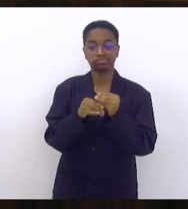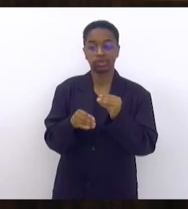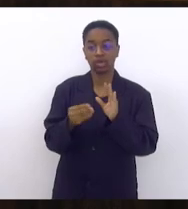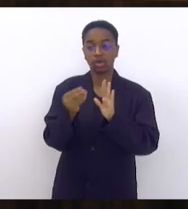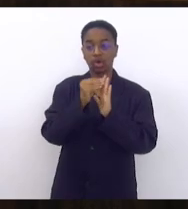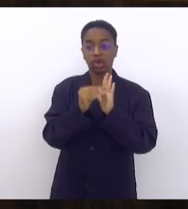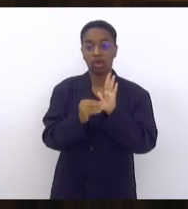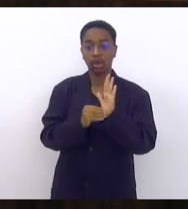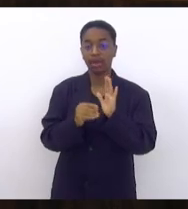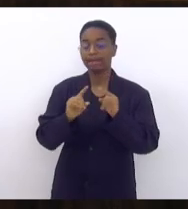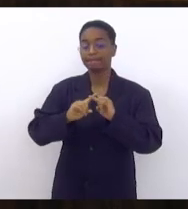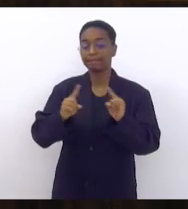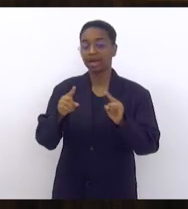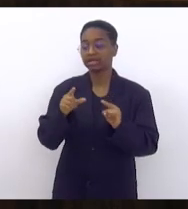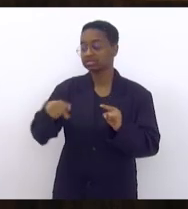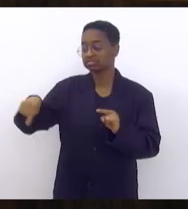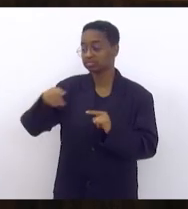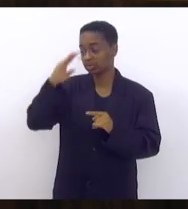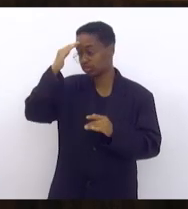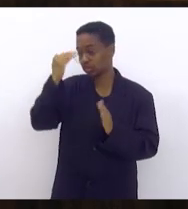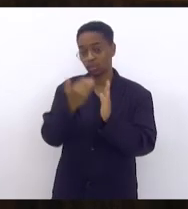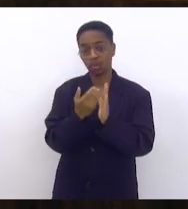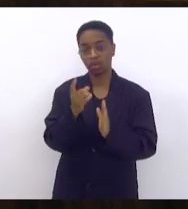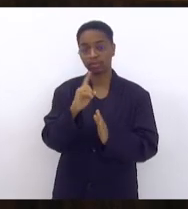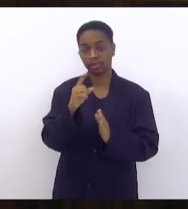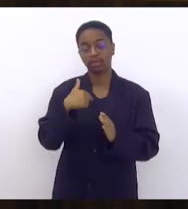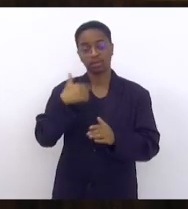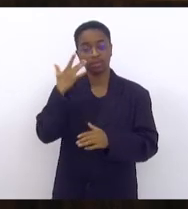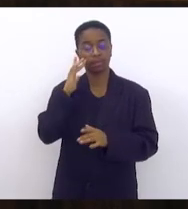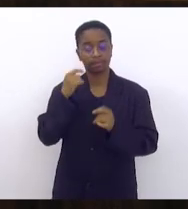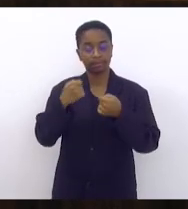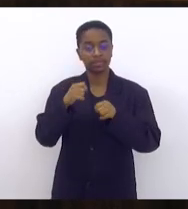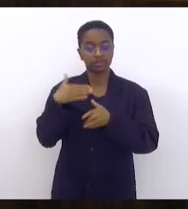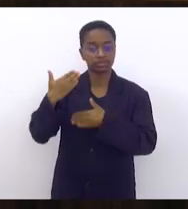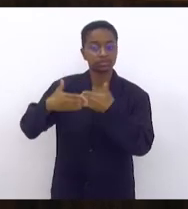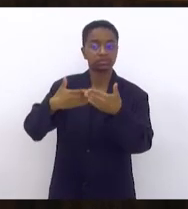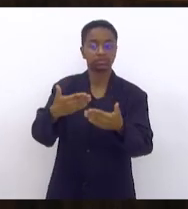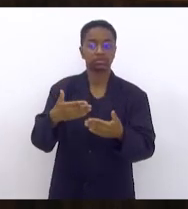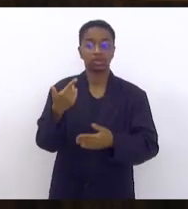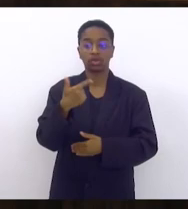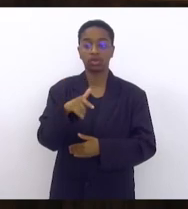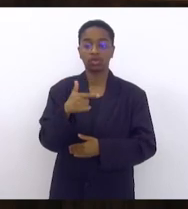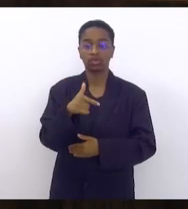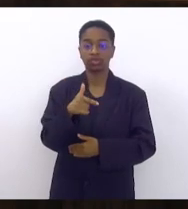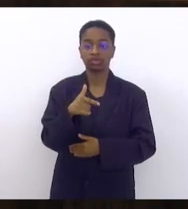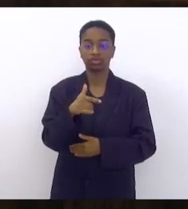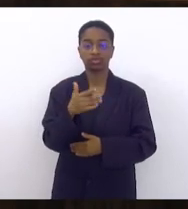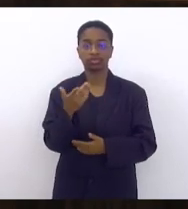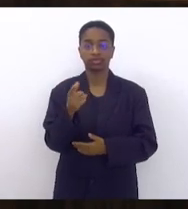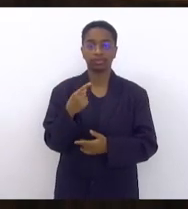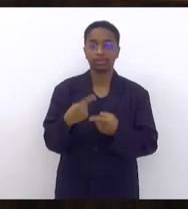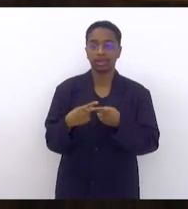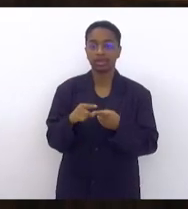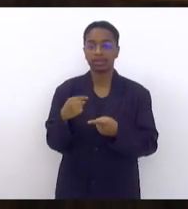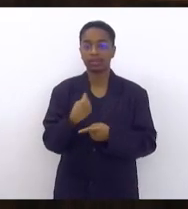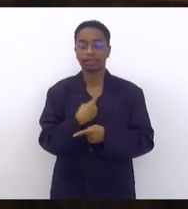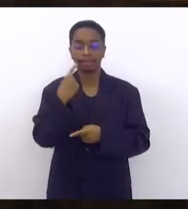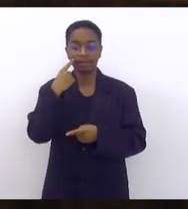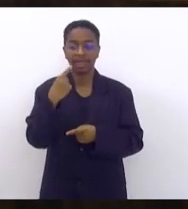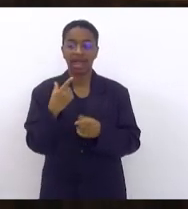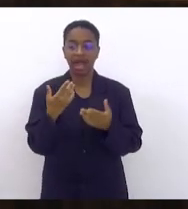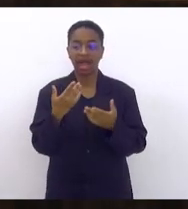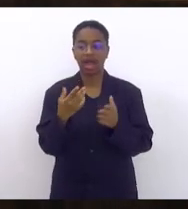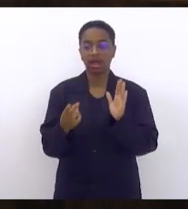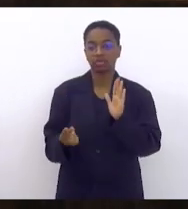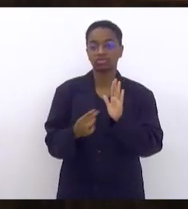o desgaste. Eu acho que é isso que a gente precisa avançar. É não ter o, não assumir, porque a gente fica pensando só assumir o bônus. Aí